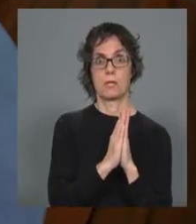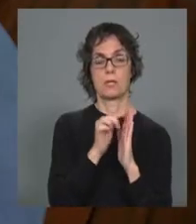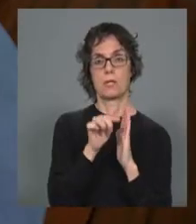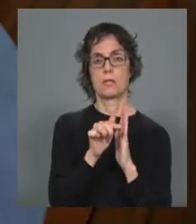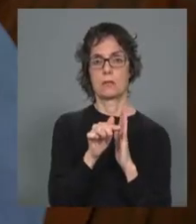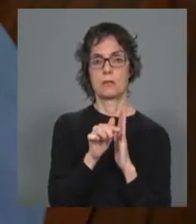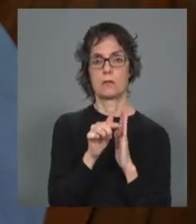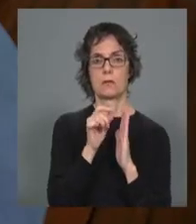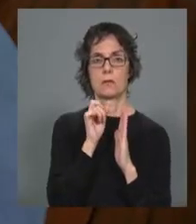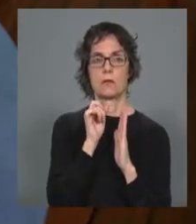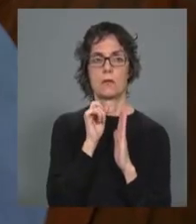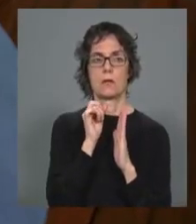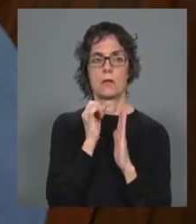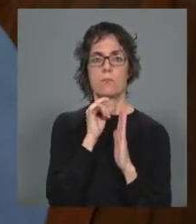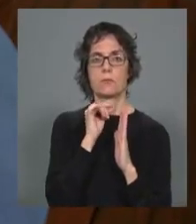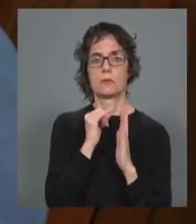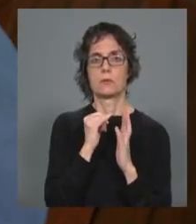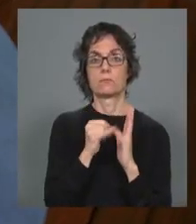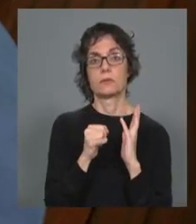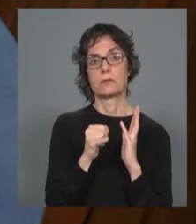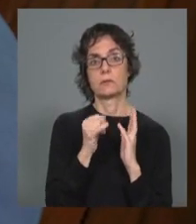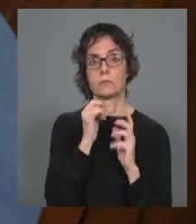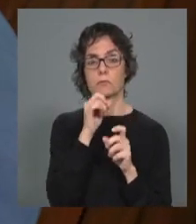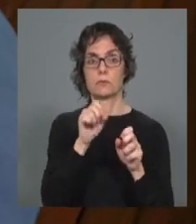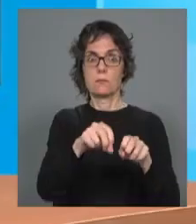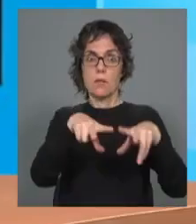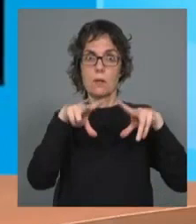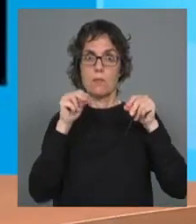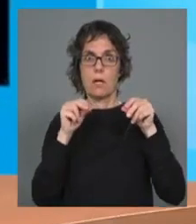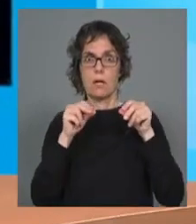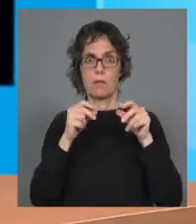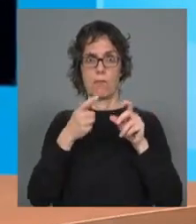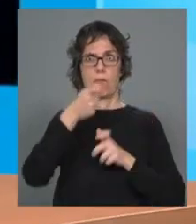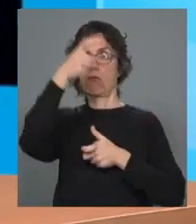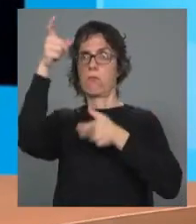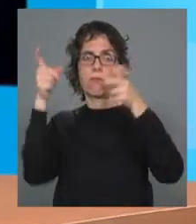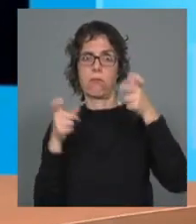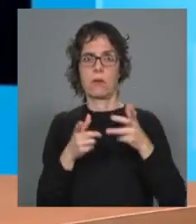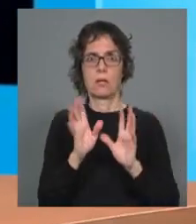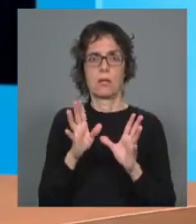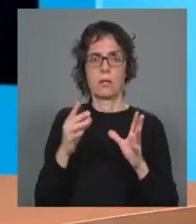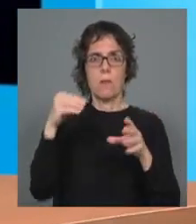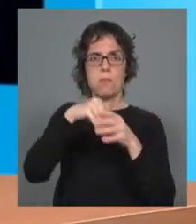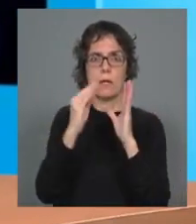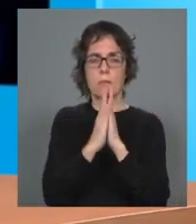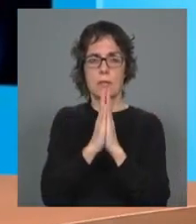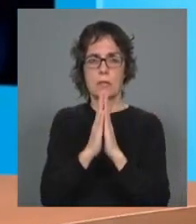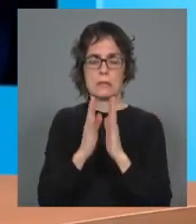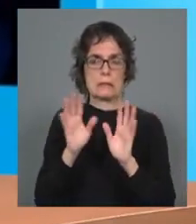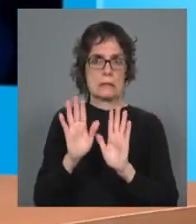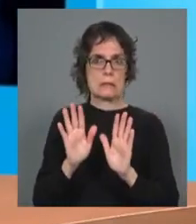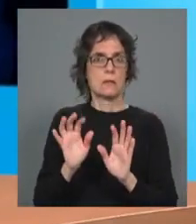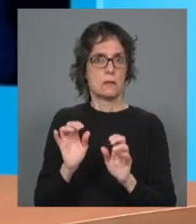muito significativa do património, que normalmente acontece, mas muito prolongada no tempo, com as limpezas